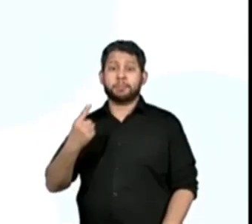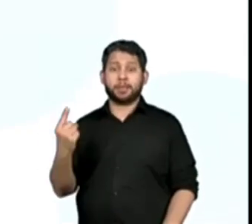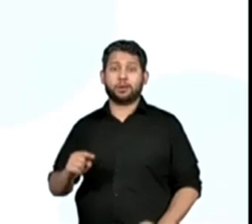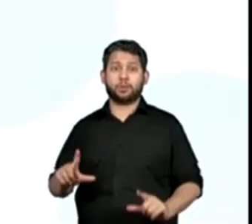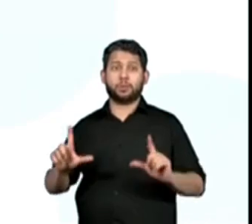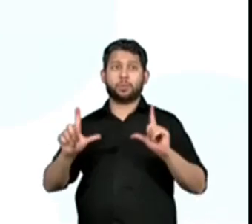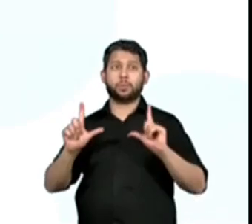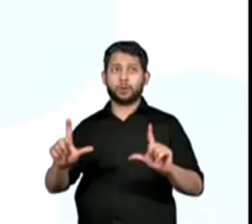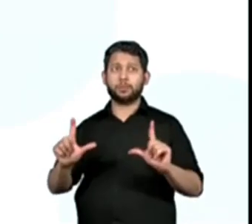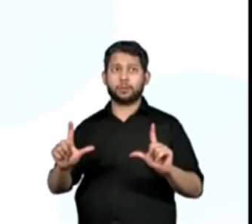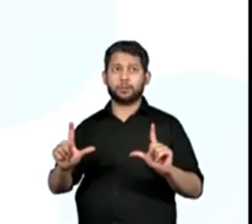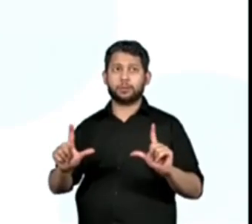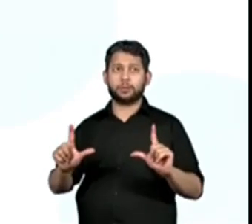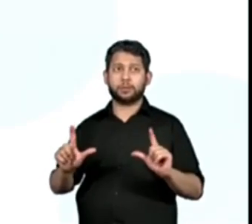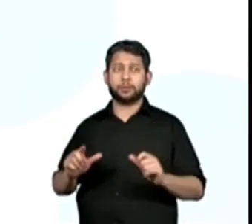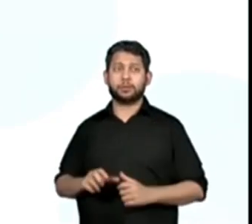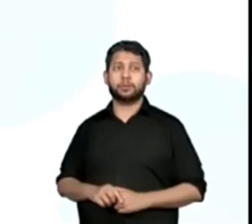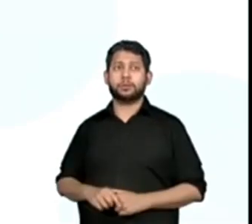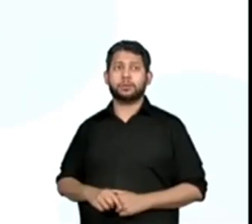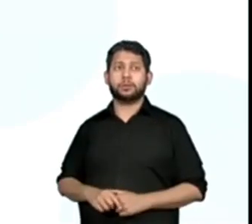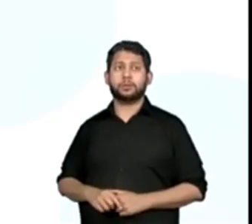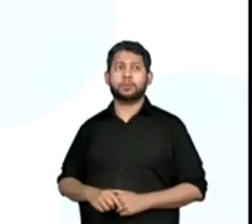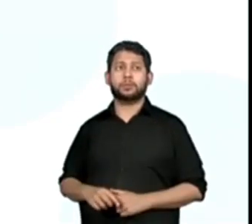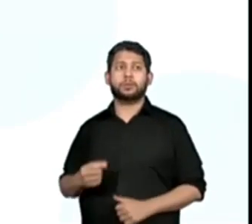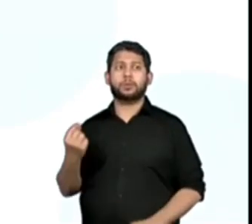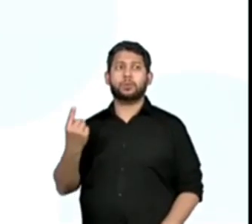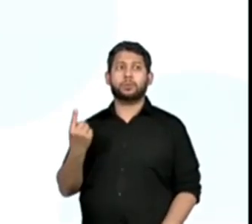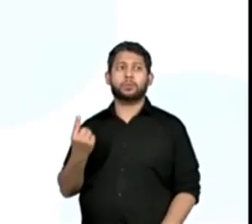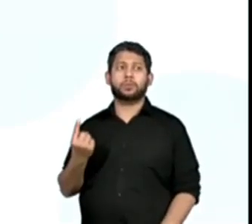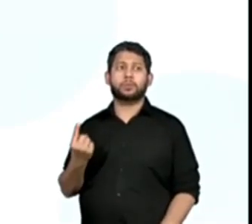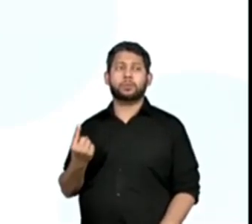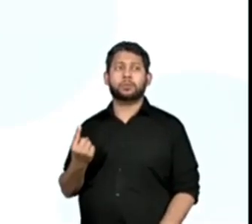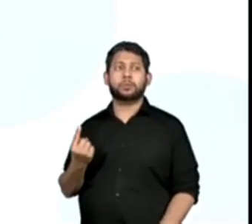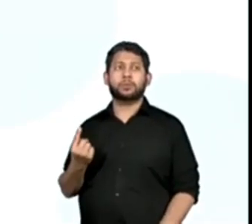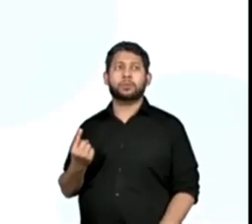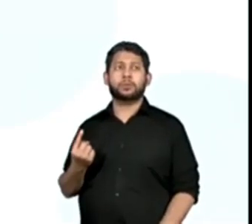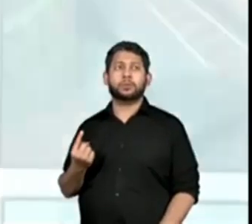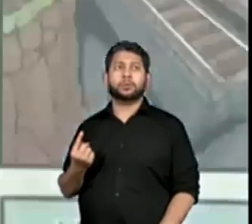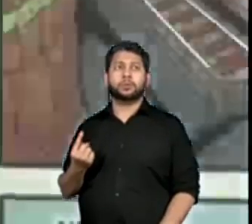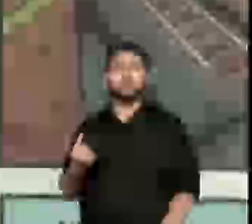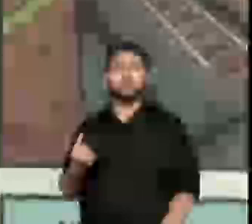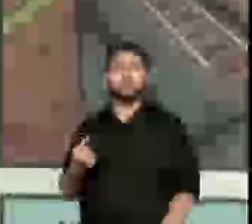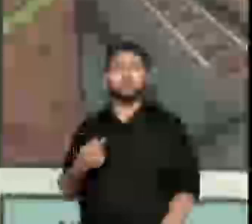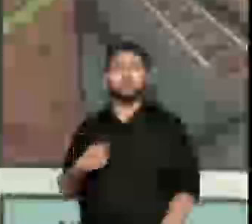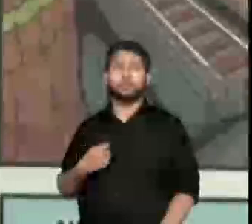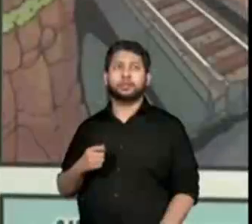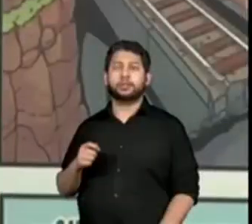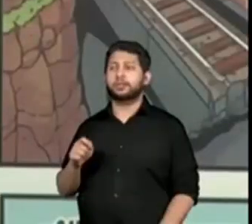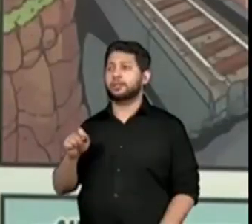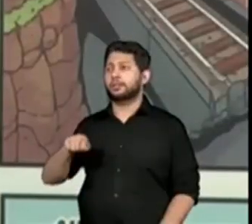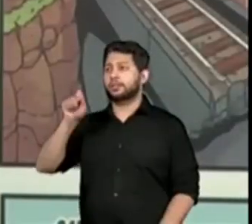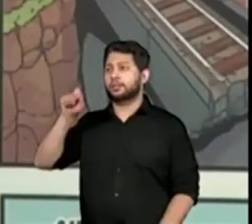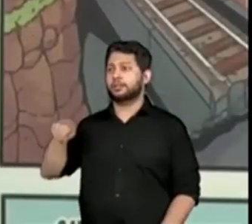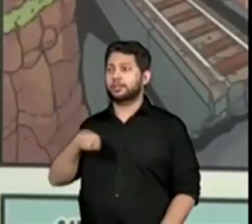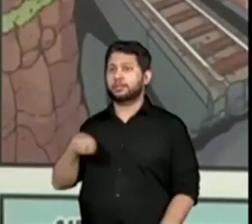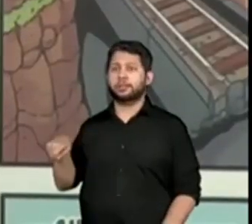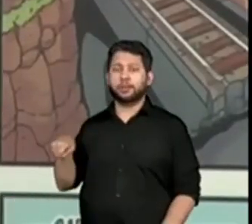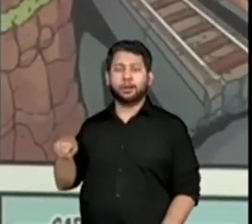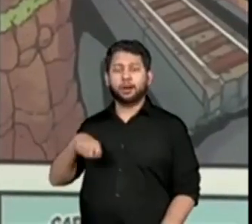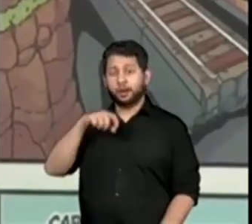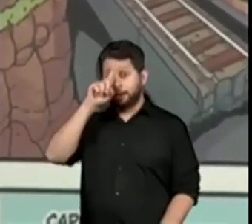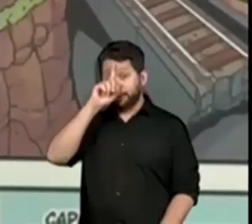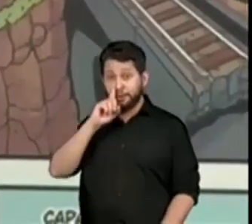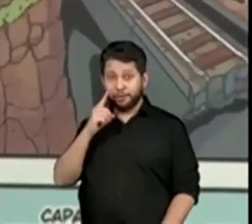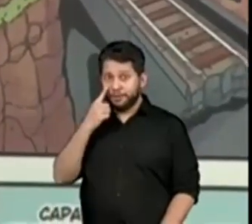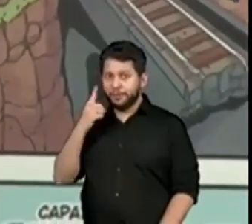1. Ah, eu devia pôr número aqui, deixa eu colocar aqui. Quadrinho 1. Vou ficar com o marco, já que estou com o amarelo.